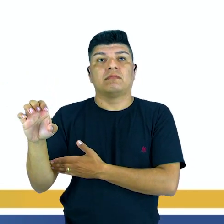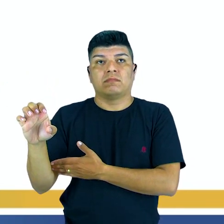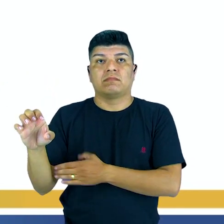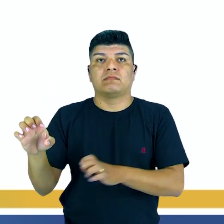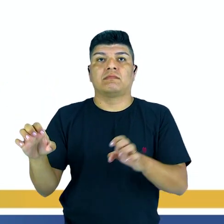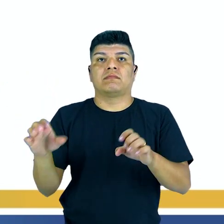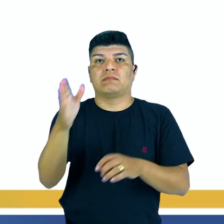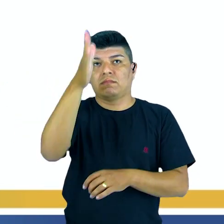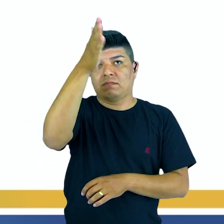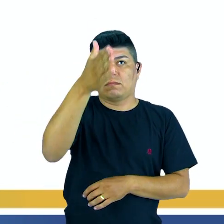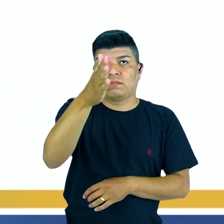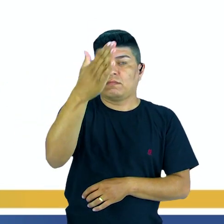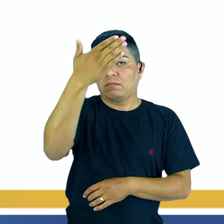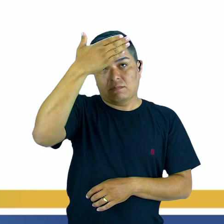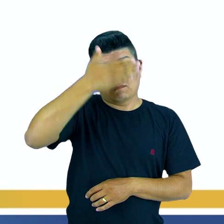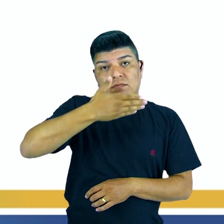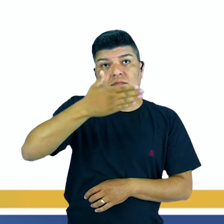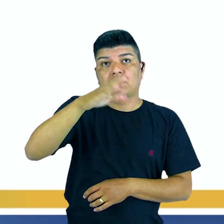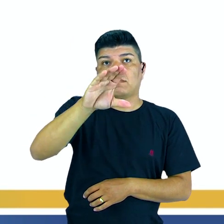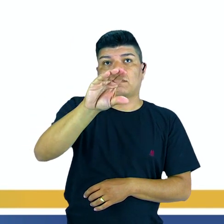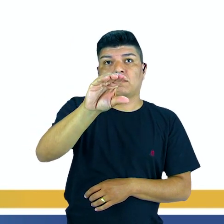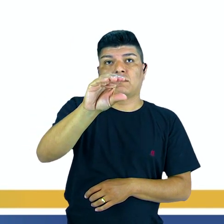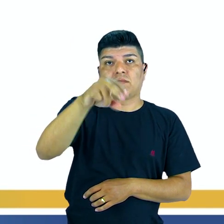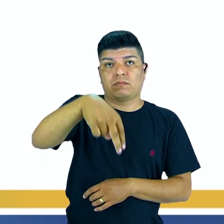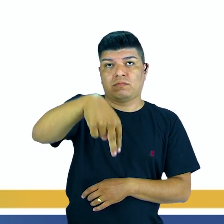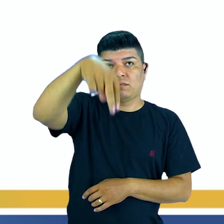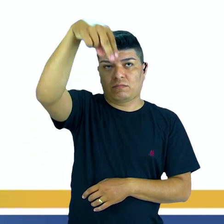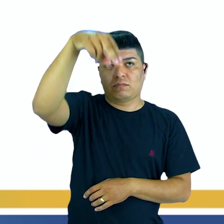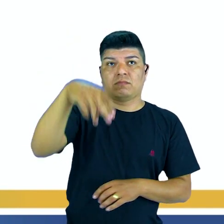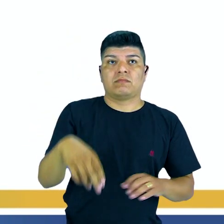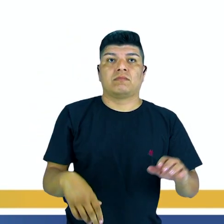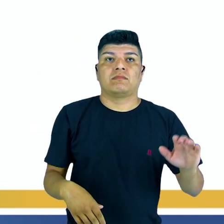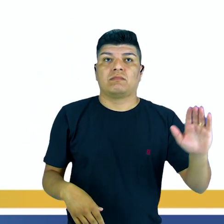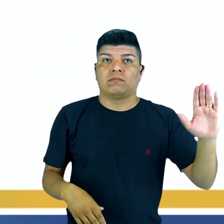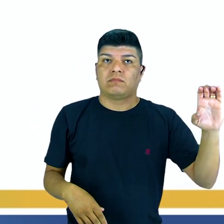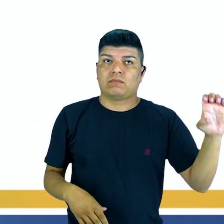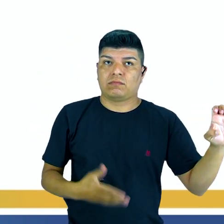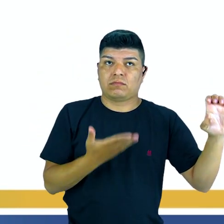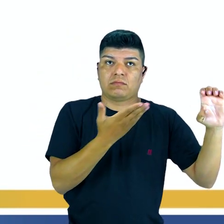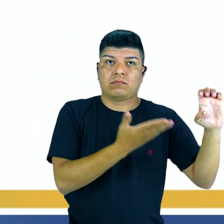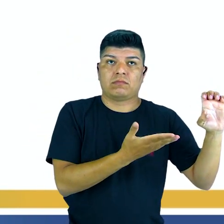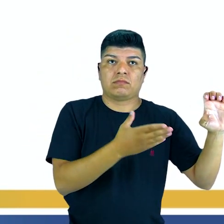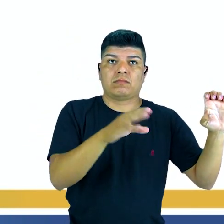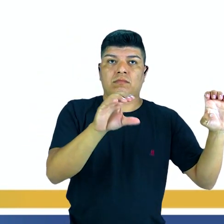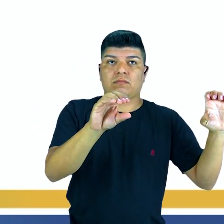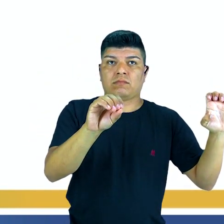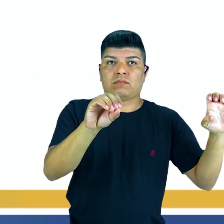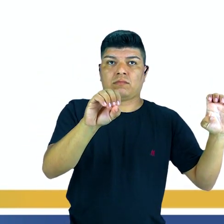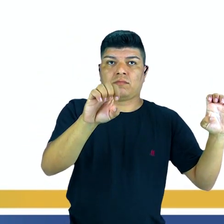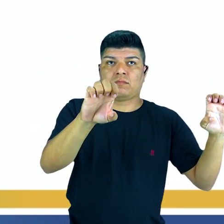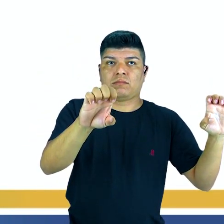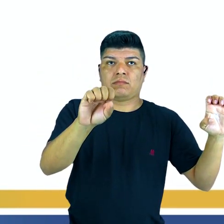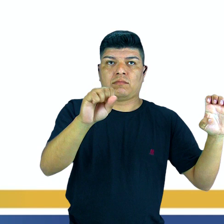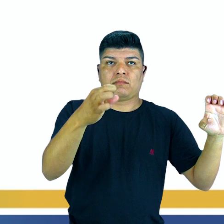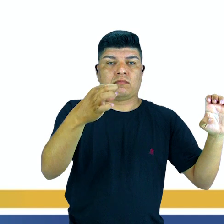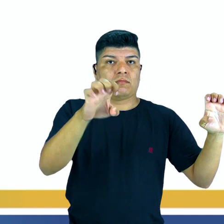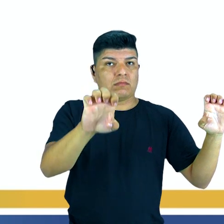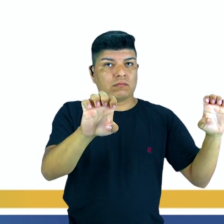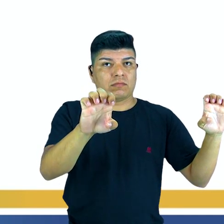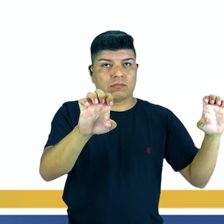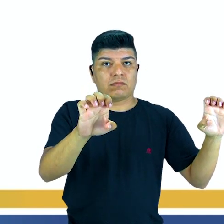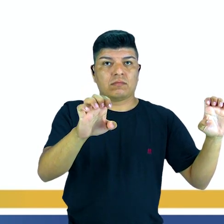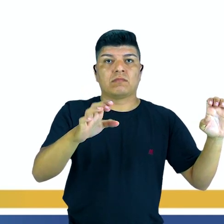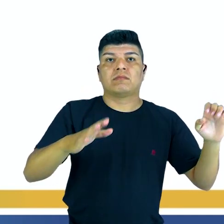na esquerda dele seria o oeste e nas costas dele seria o sul. Repito, essa imagem, ela vai se